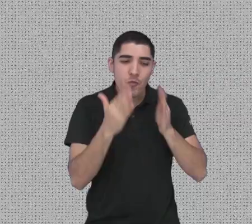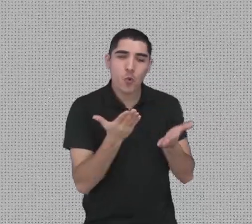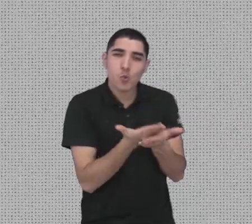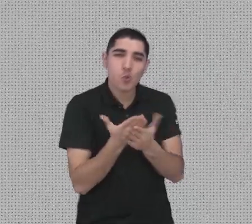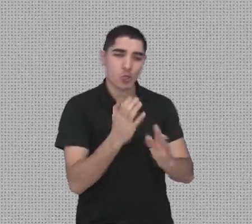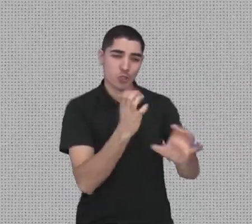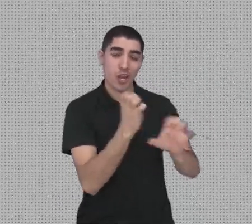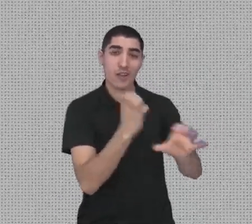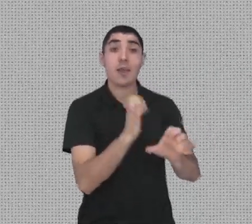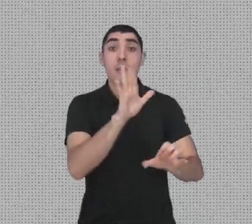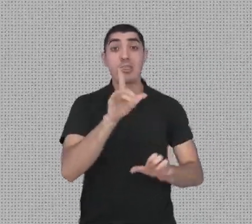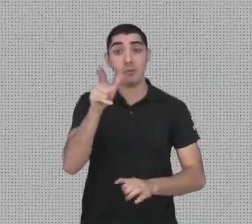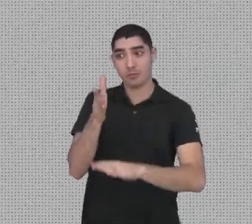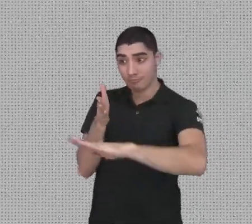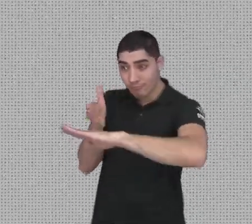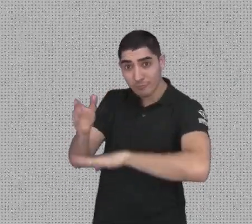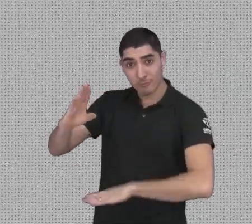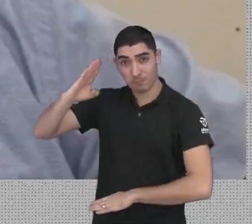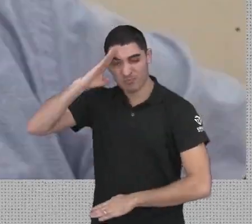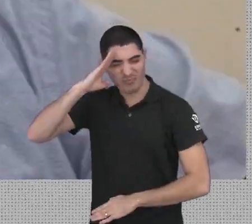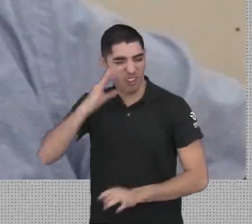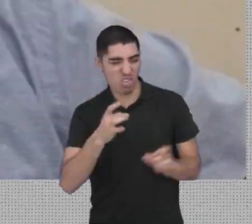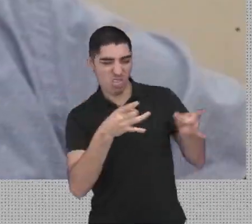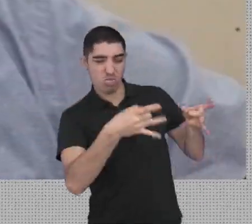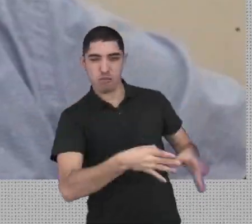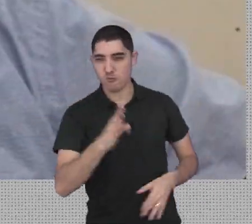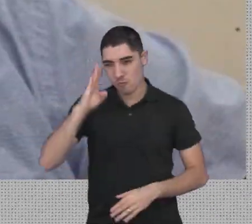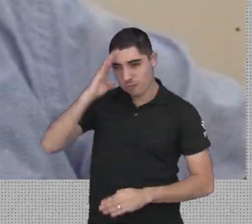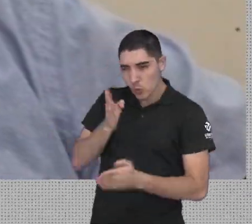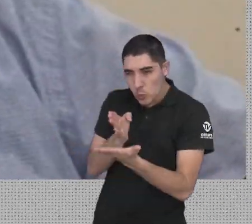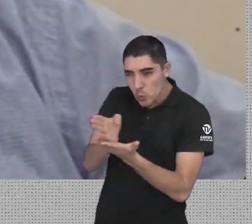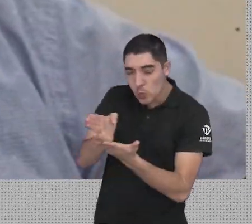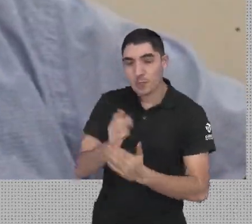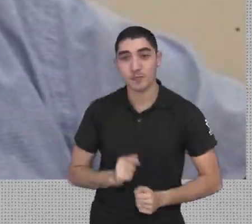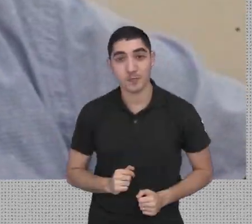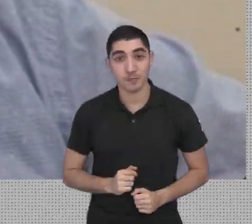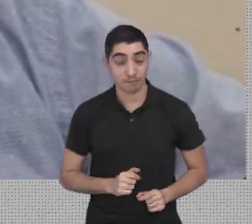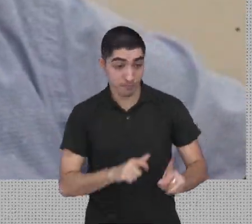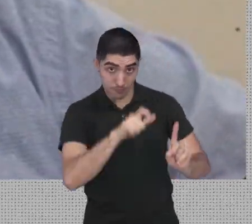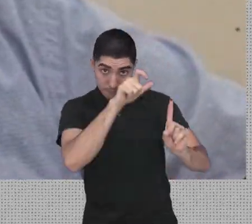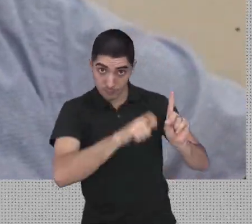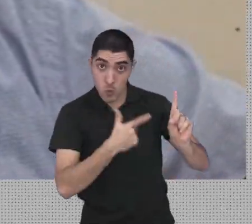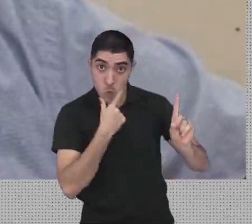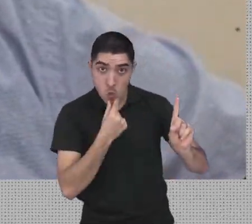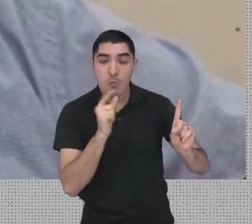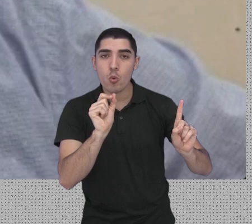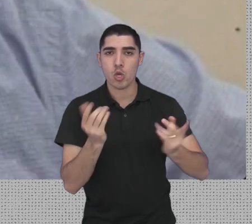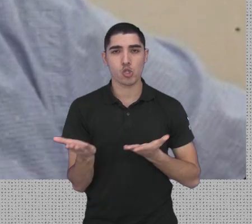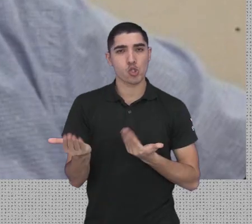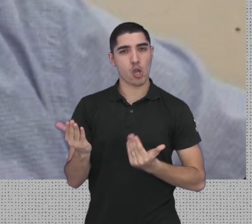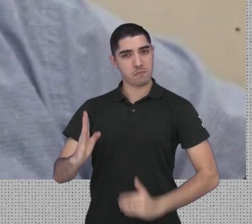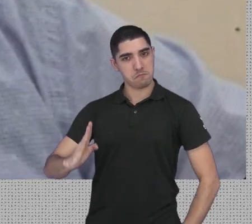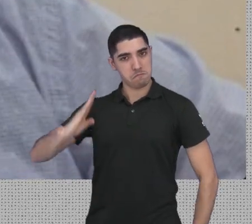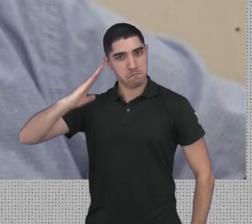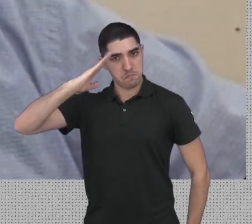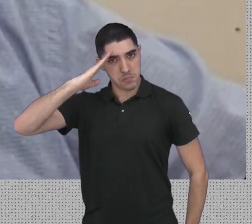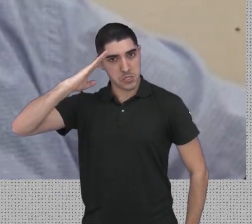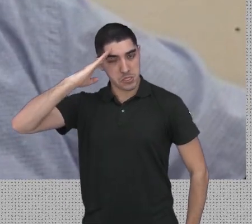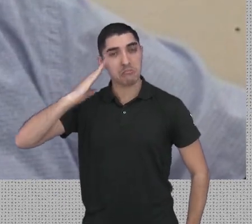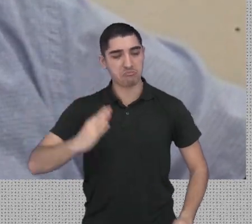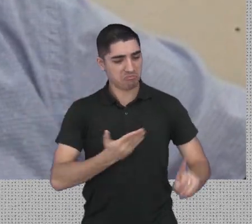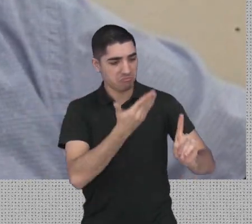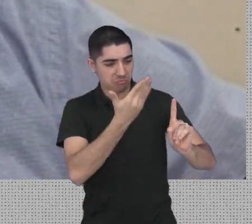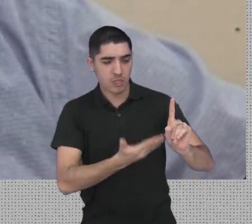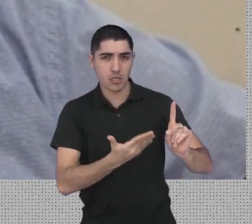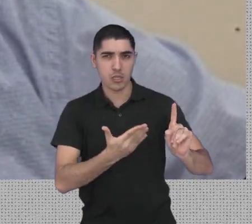mas abandonou o sonho ao entrar para o Exército. Antônio Siqueira Campos é um dos jovens militares